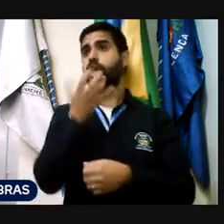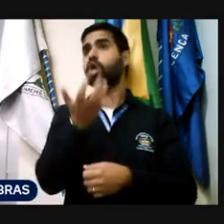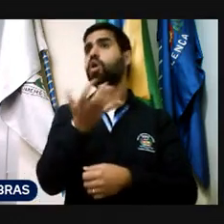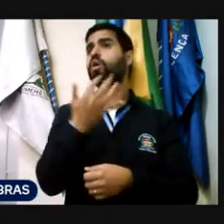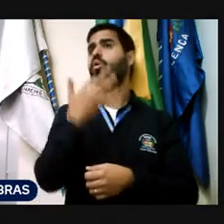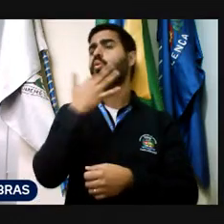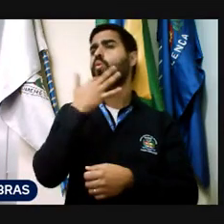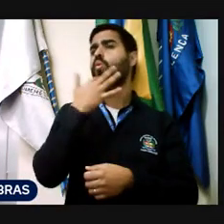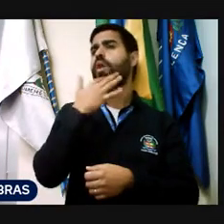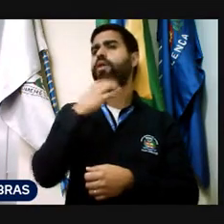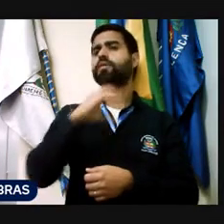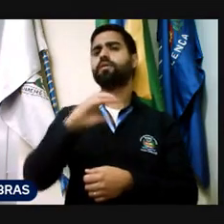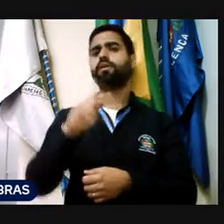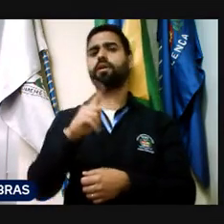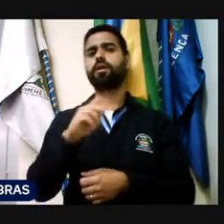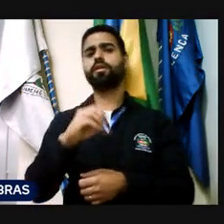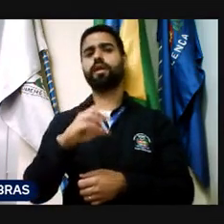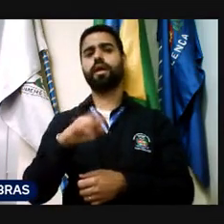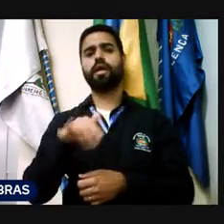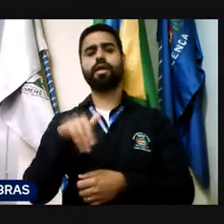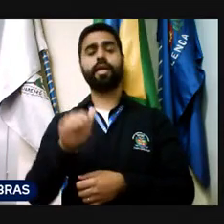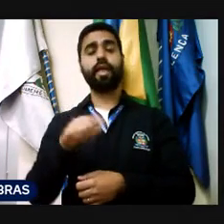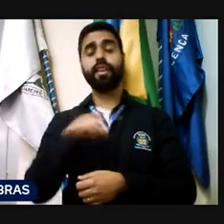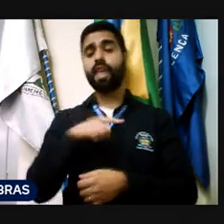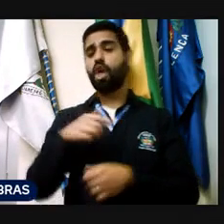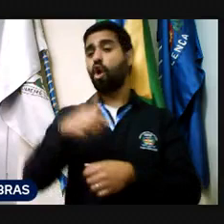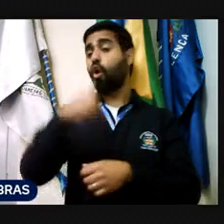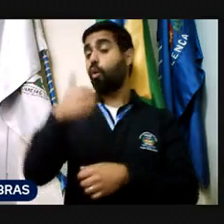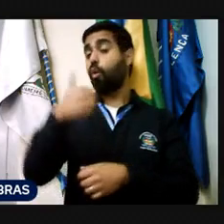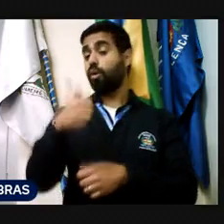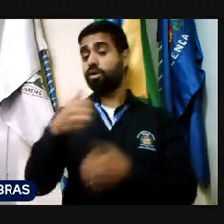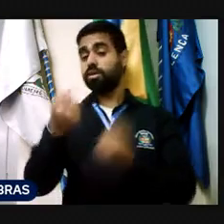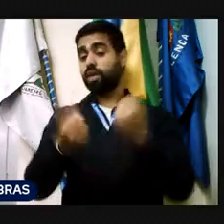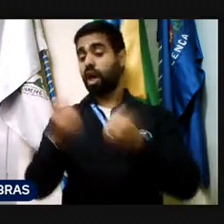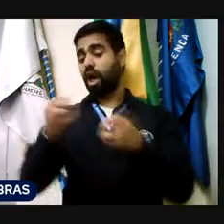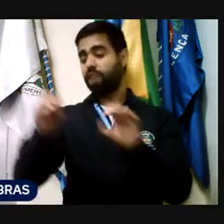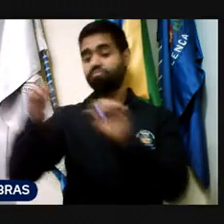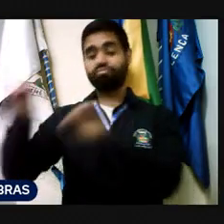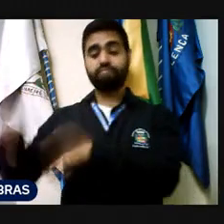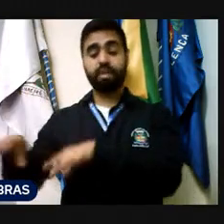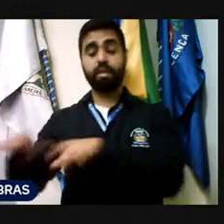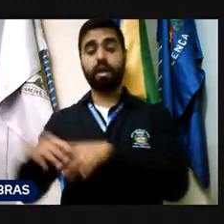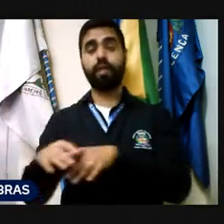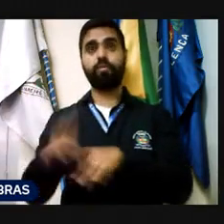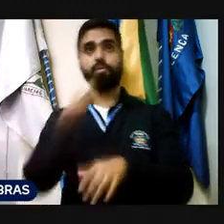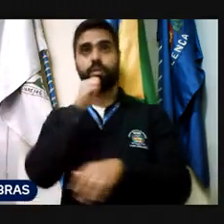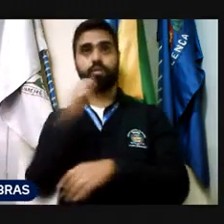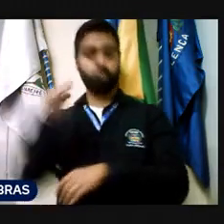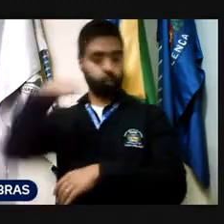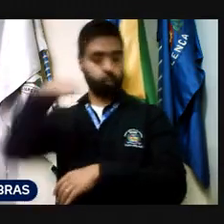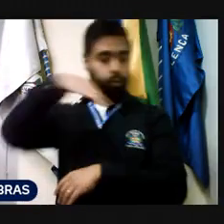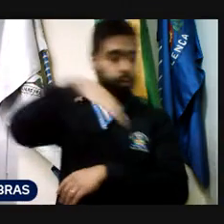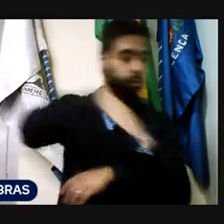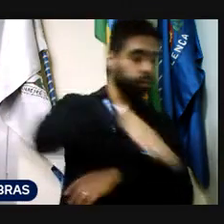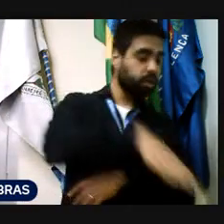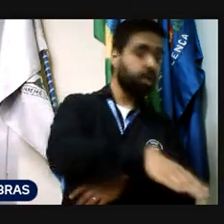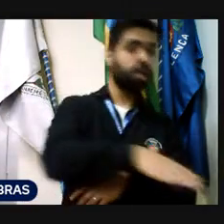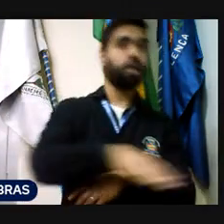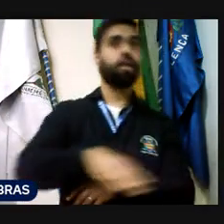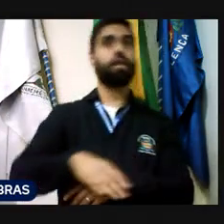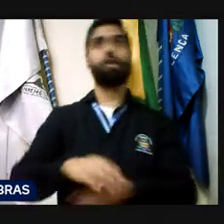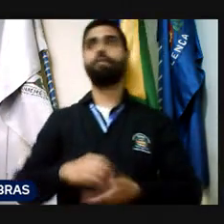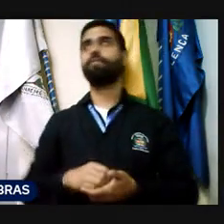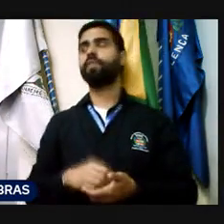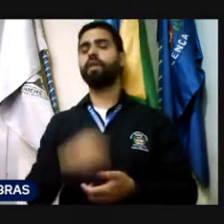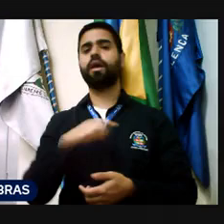de dentro, tem 11 veículos abandonados. Quem desce para Biquinha, mudar o visual da